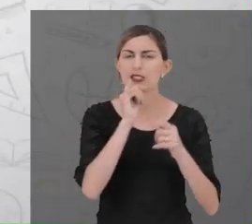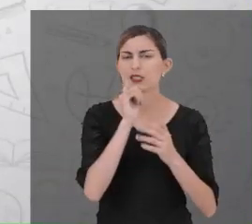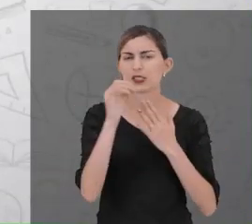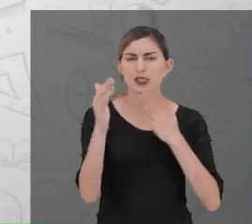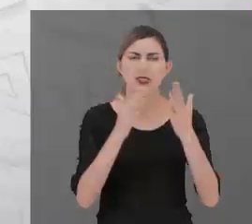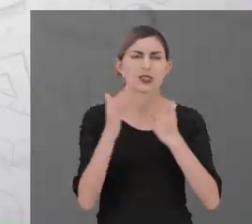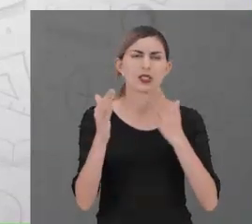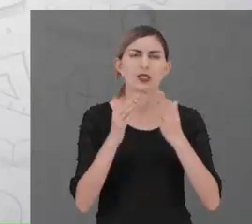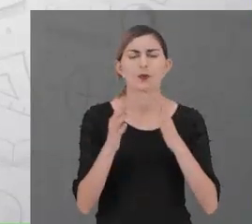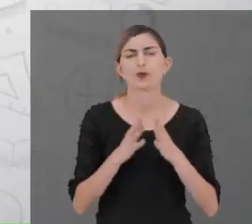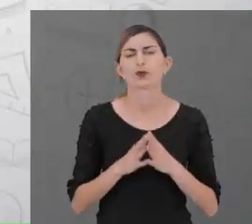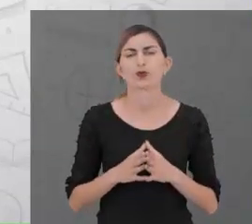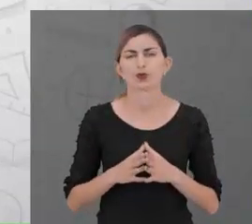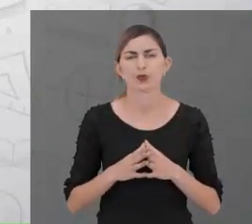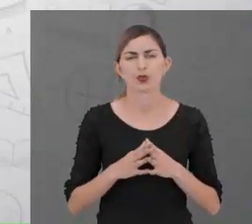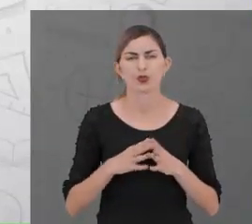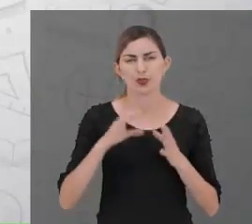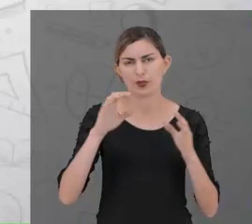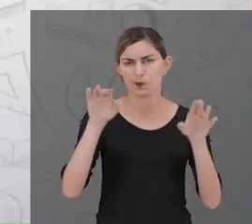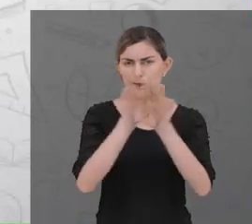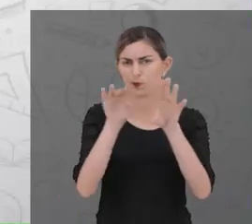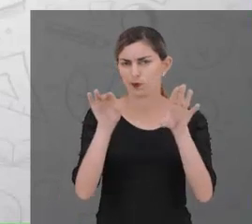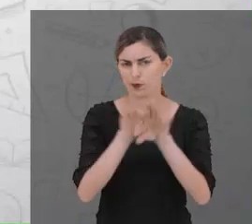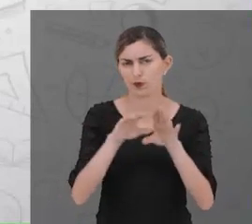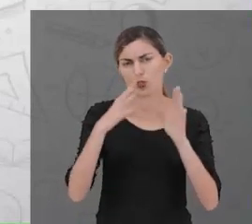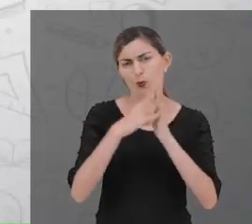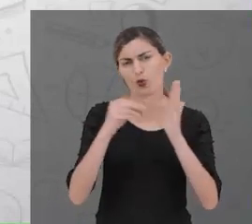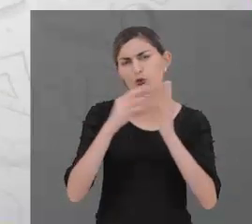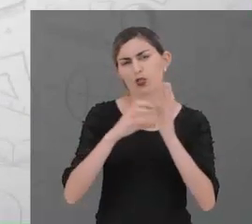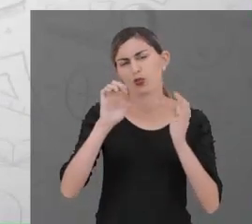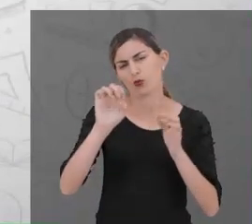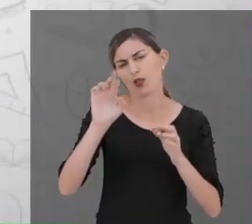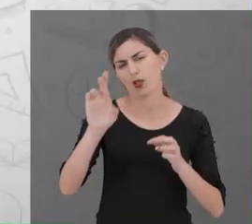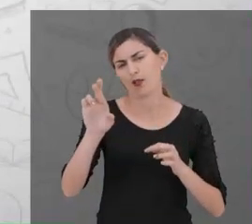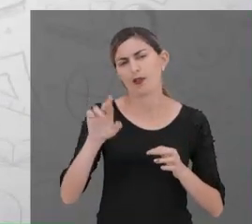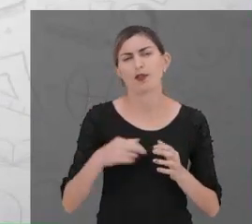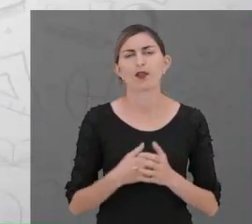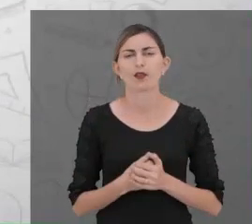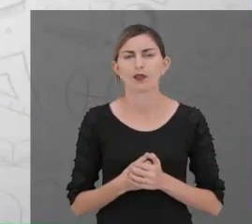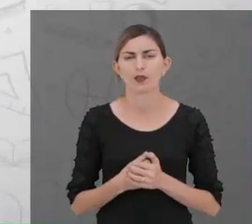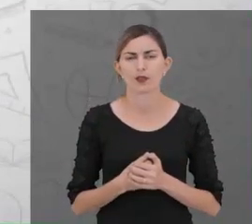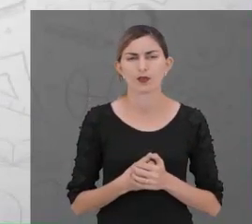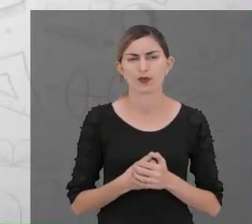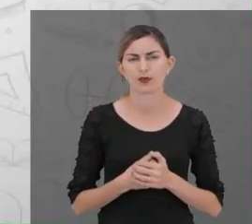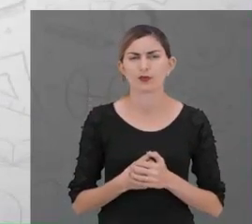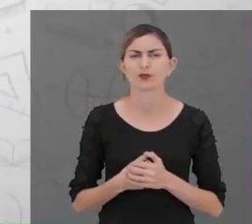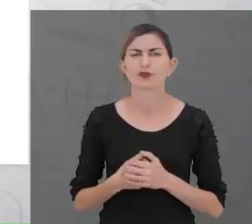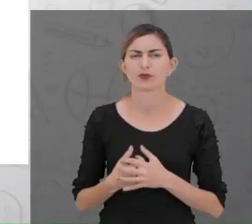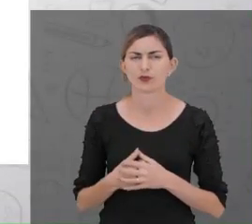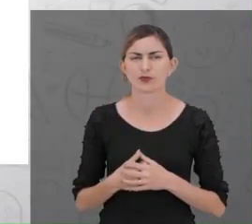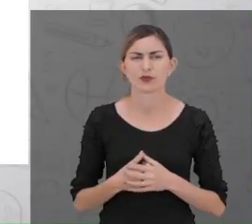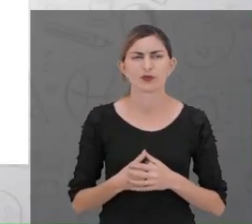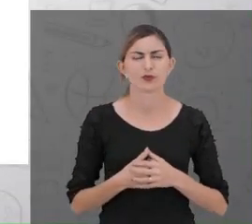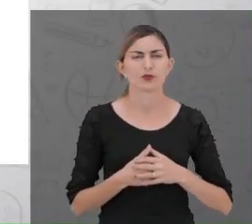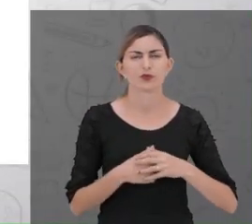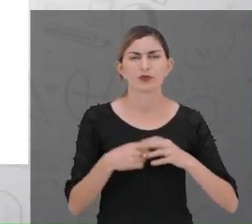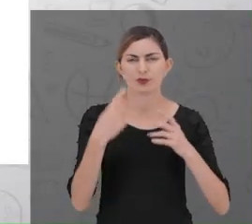slide um exemplo de construção equivalente ao nosso modelo ER visto anteriormente.